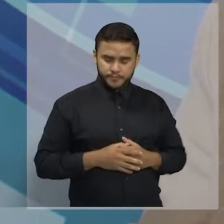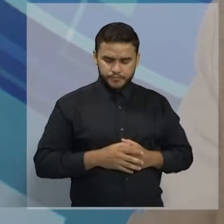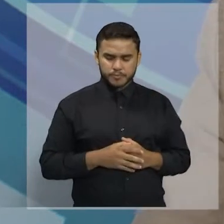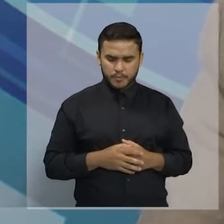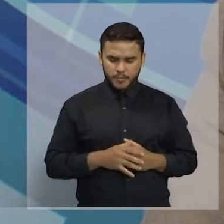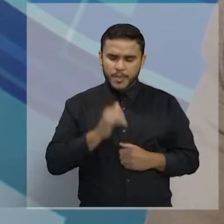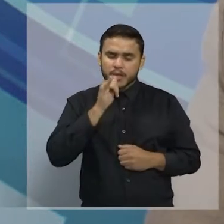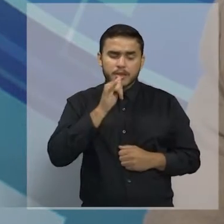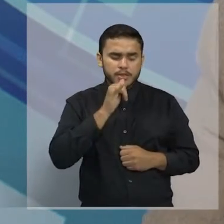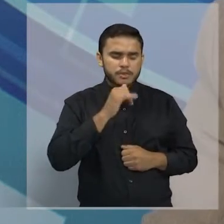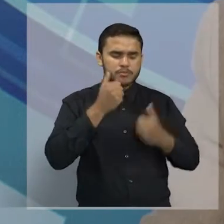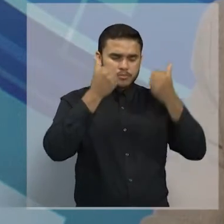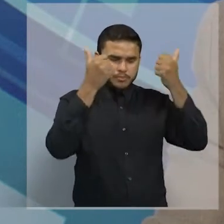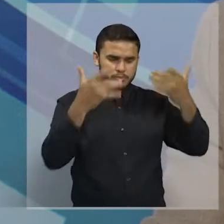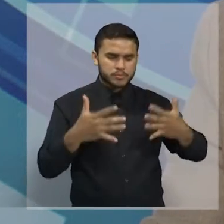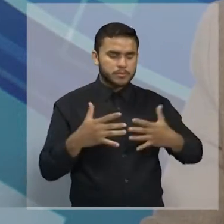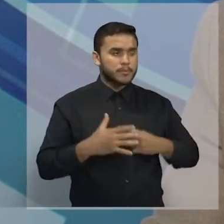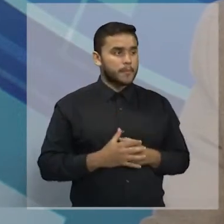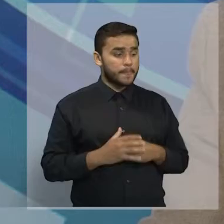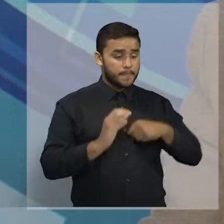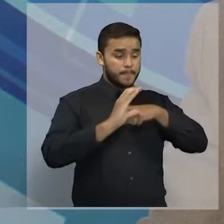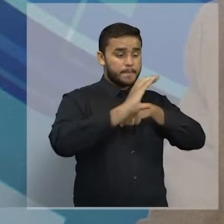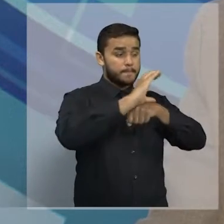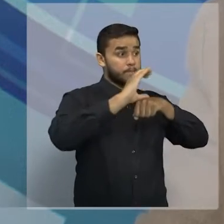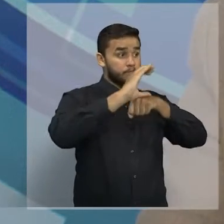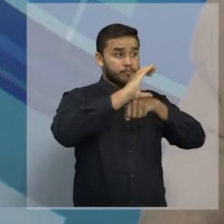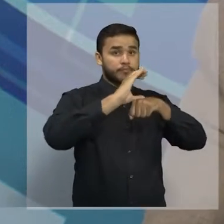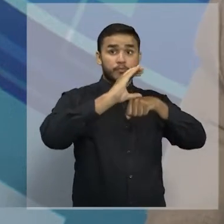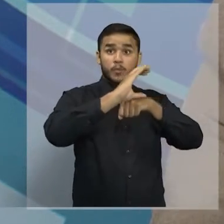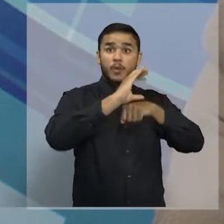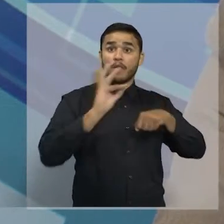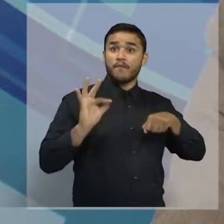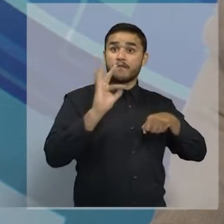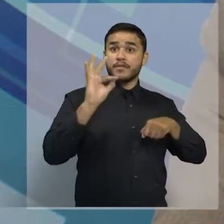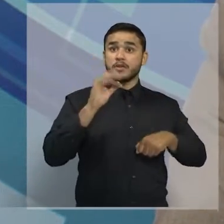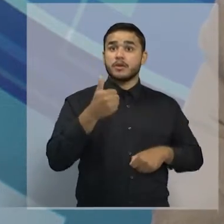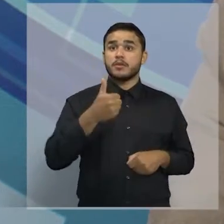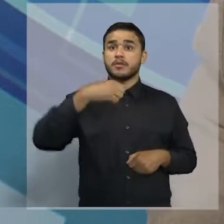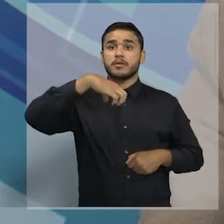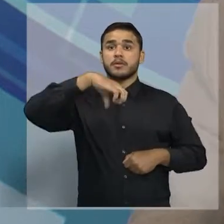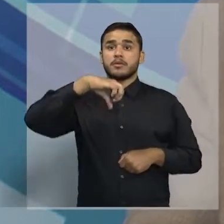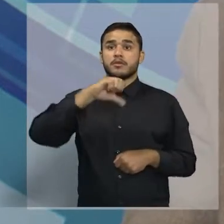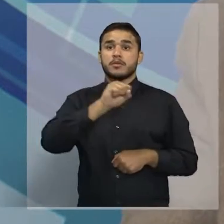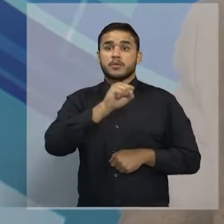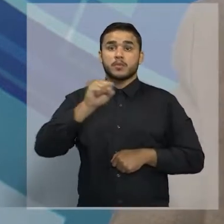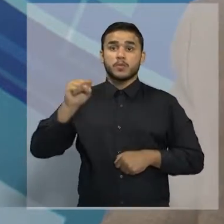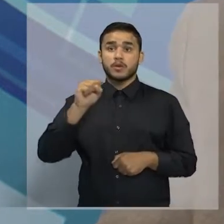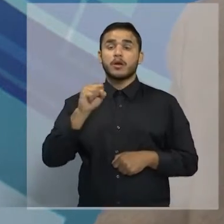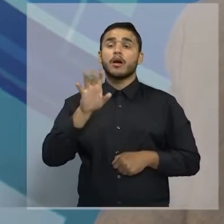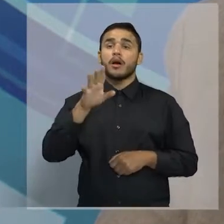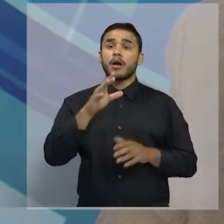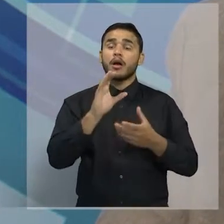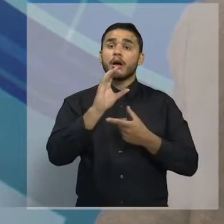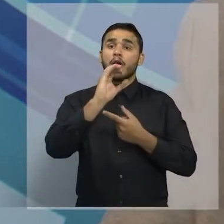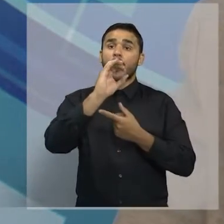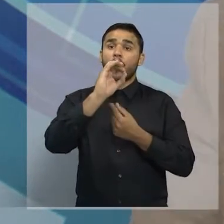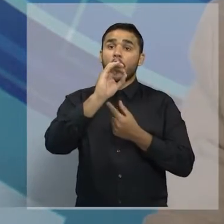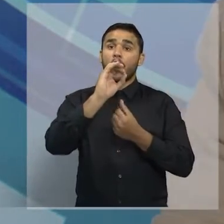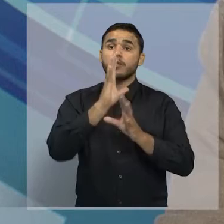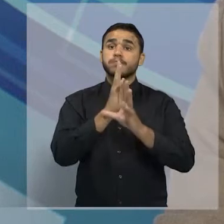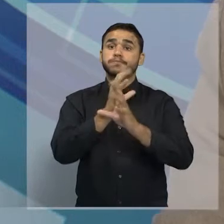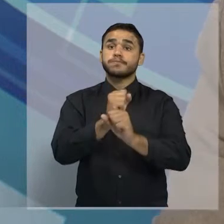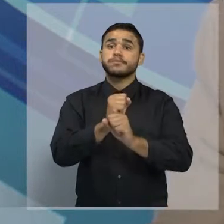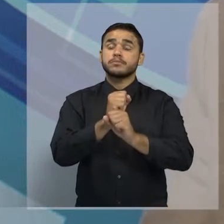quê. A Constituição de 88, ela, ao criar o orçamento da Seguridade Social,